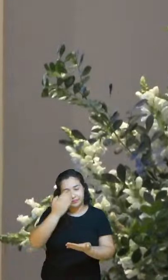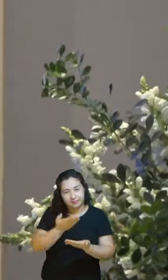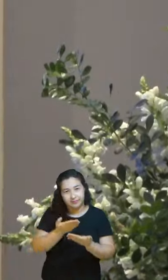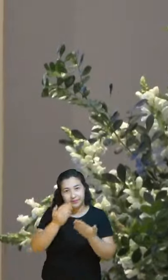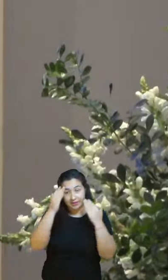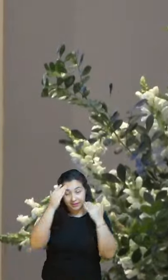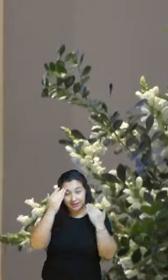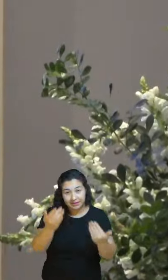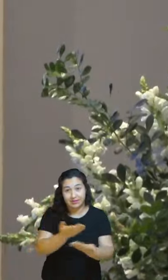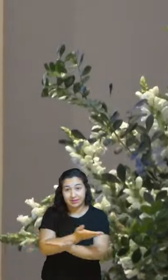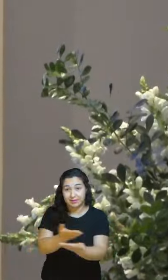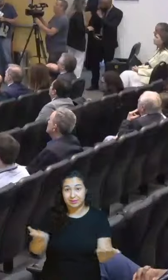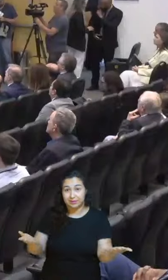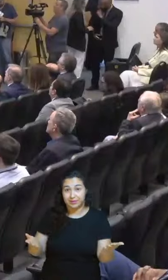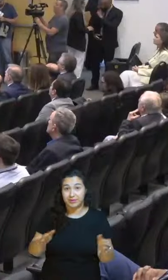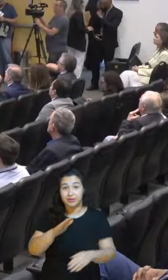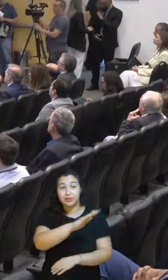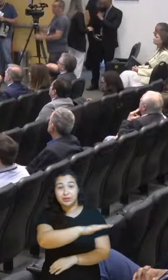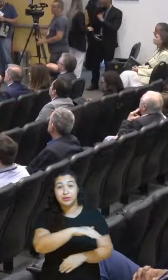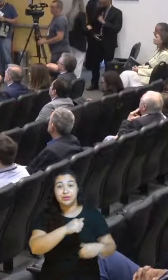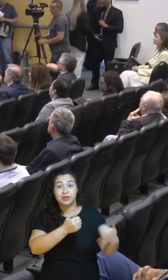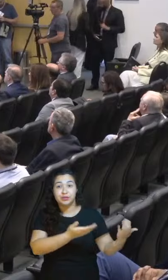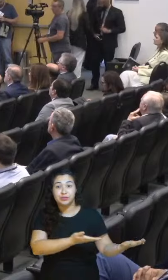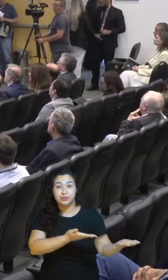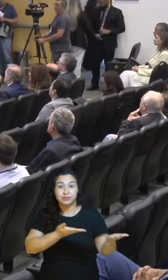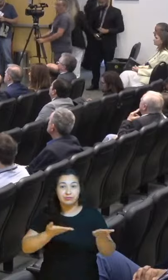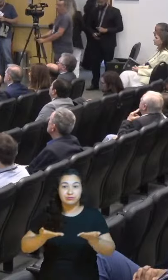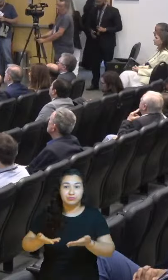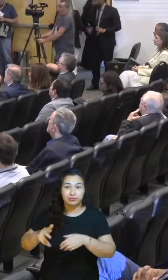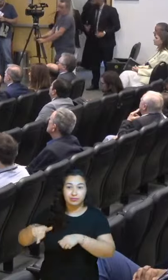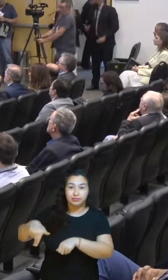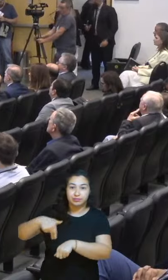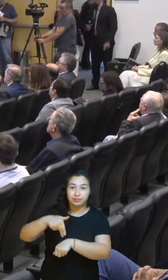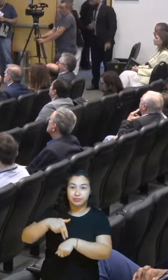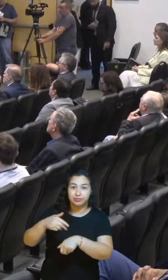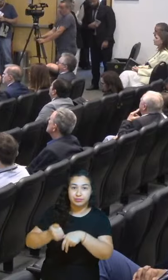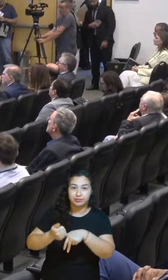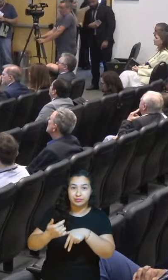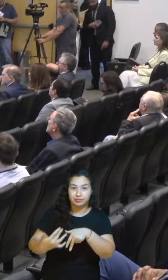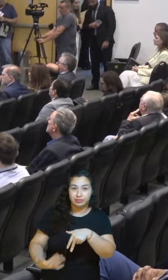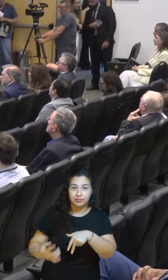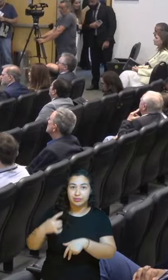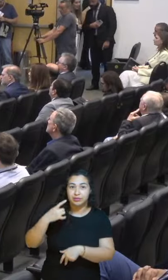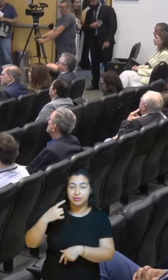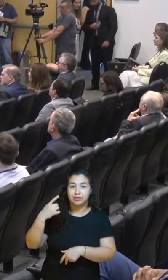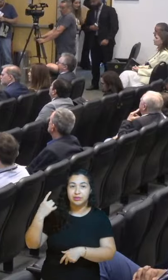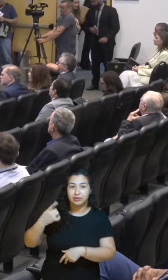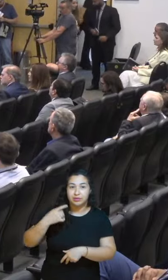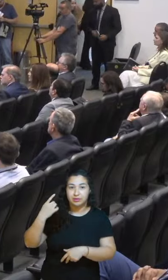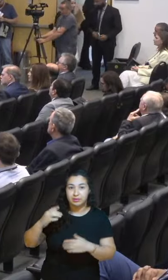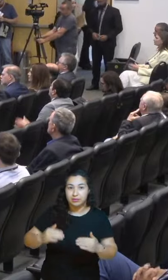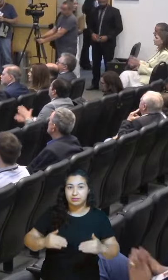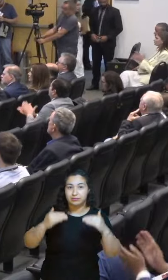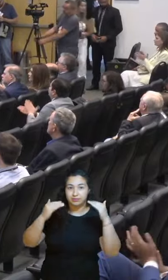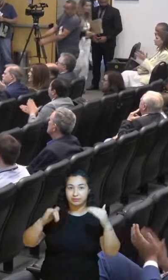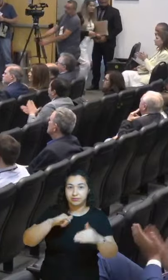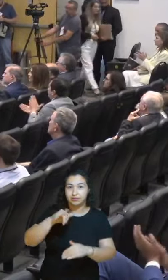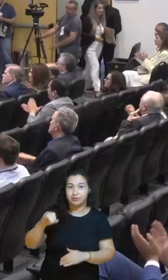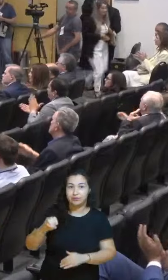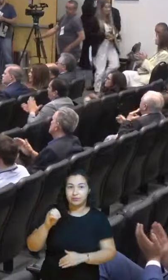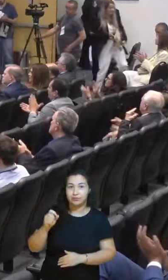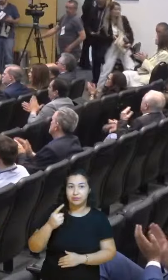todos e chamo para fazer uso da palavra o eminente Desembargador João Henrique blaz Muito obrigado